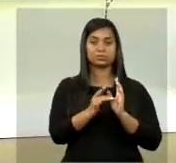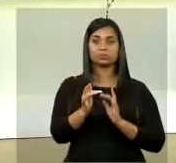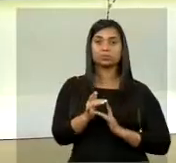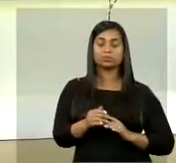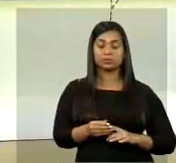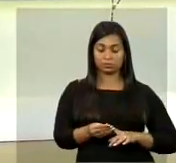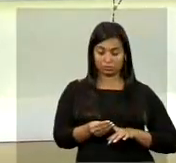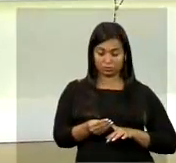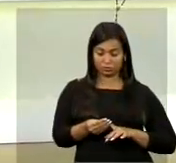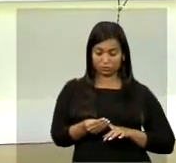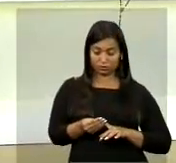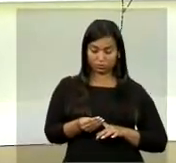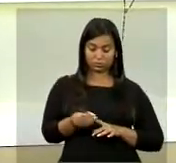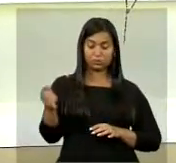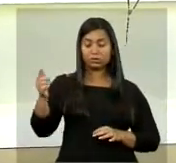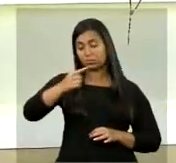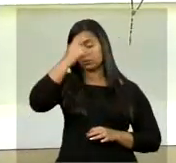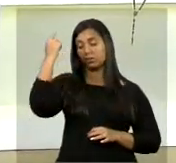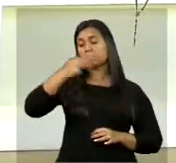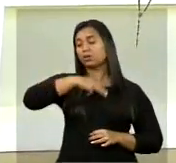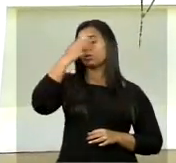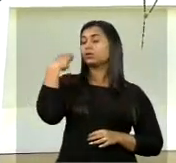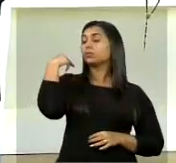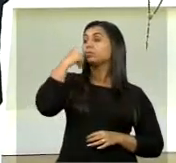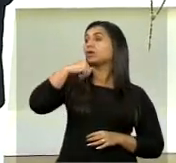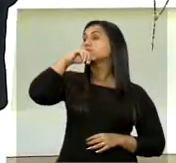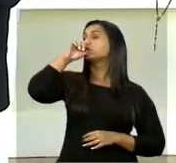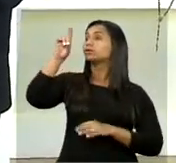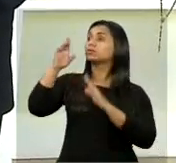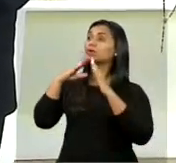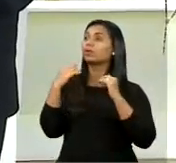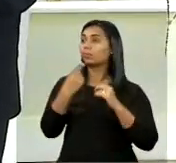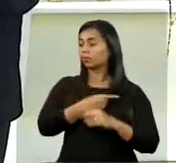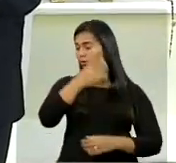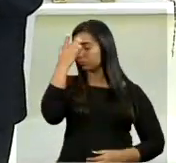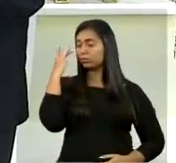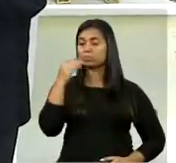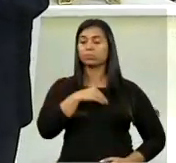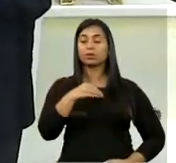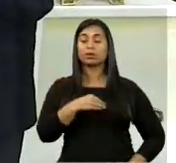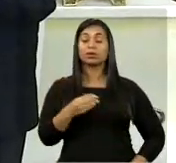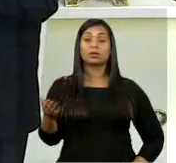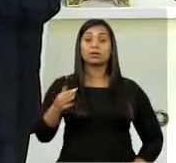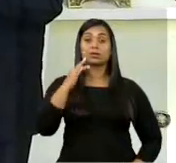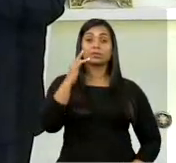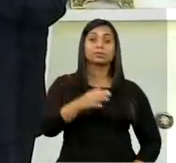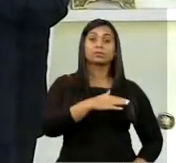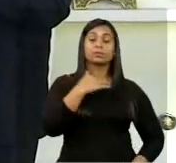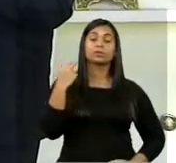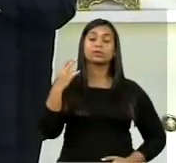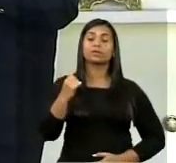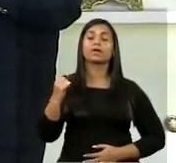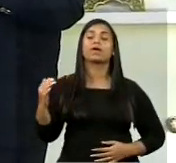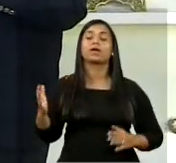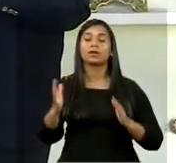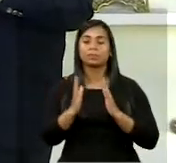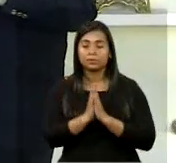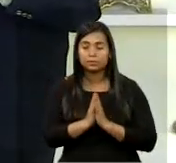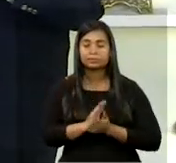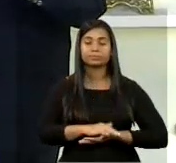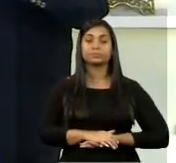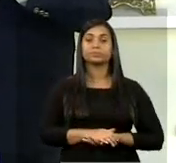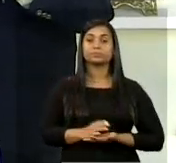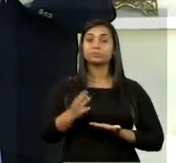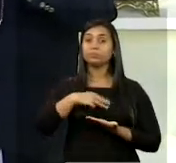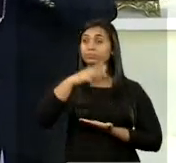fruto do vosso ventre, Jesus. Santa Maria, Mãe de Deus, rogai por nós, pecadores, agora e na hora de nossa